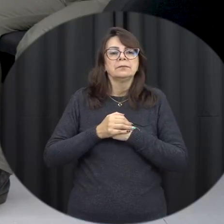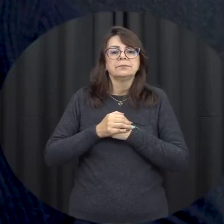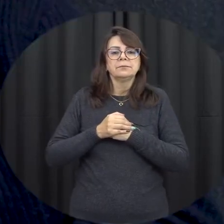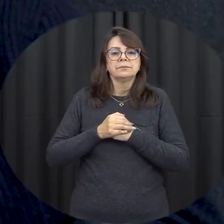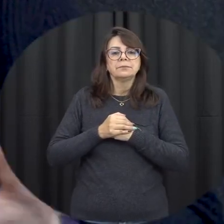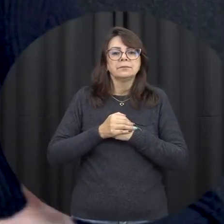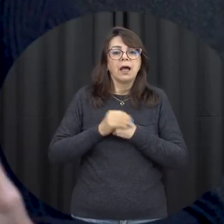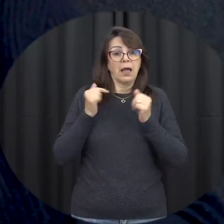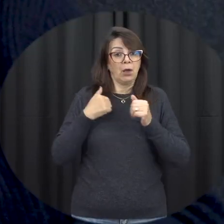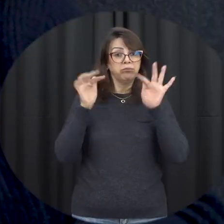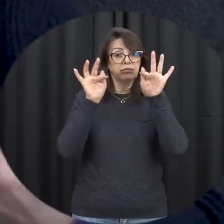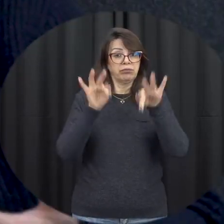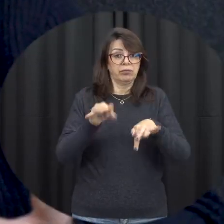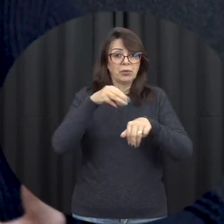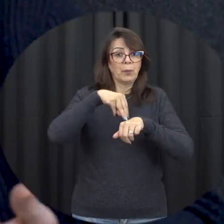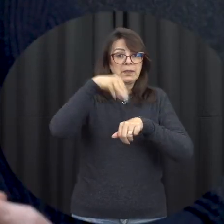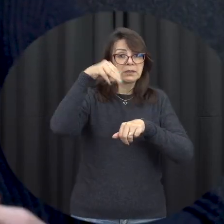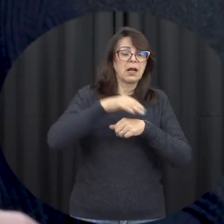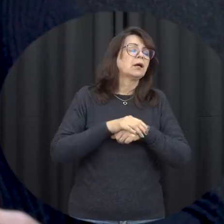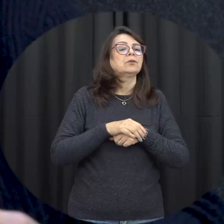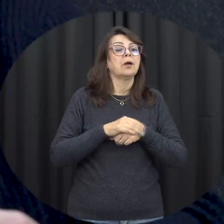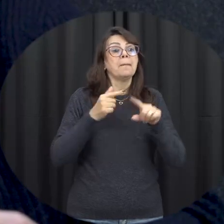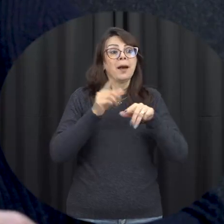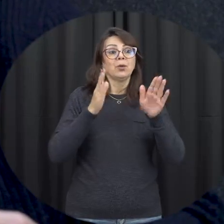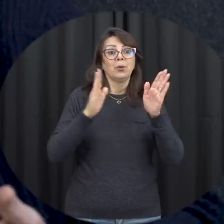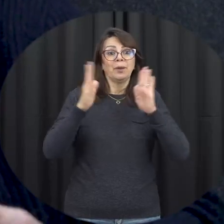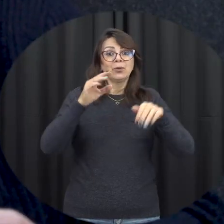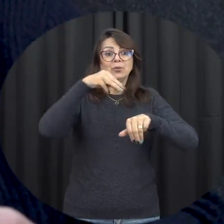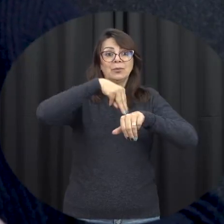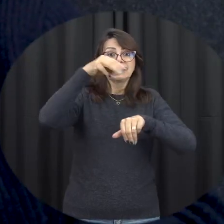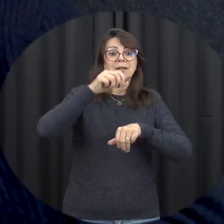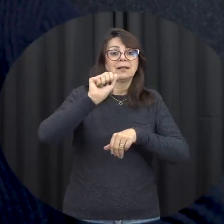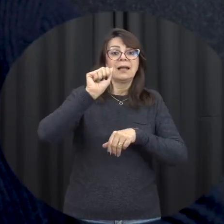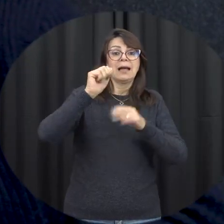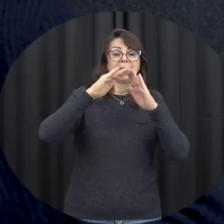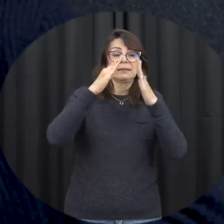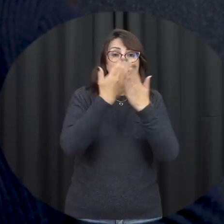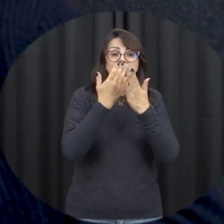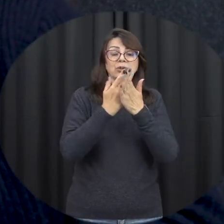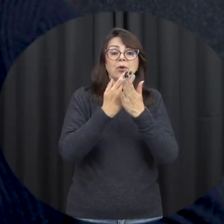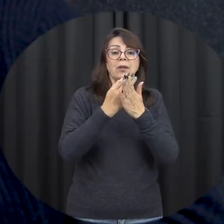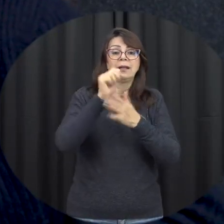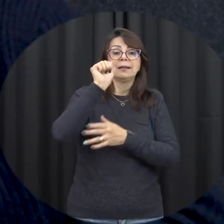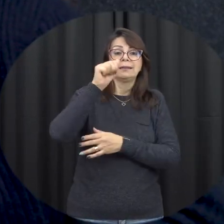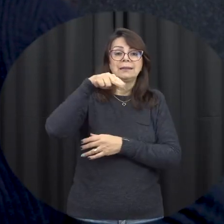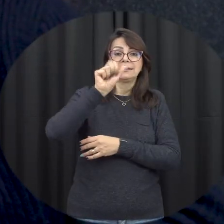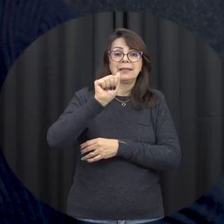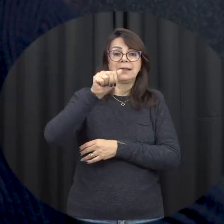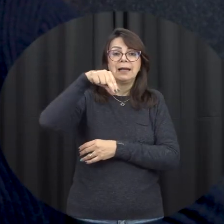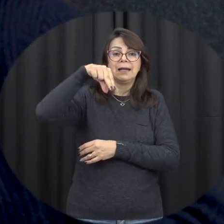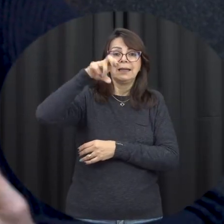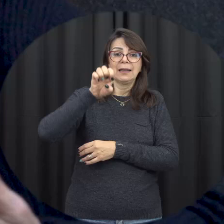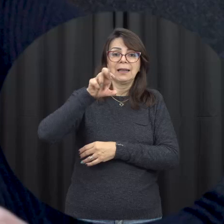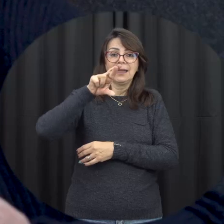então, eu acabei o mestrado, no mestrado mesmo, na Ananeri, na Escola de Enfermagem